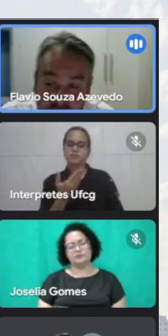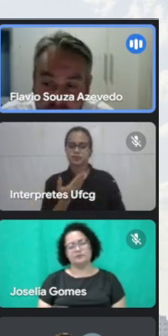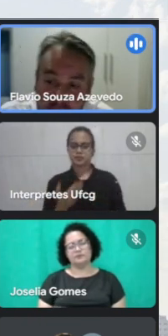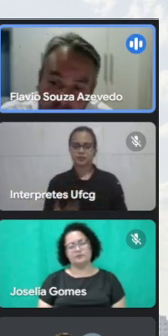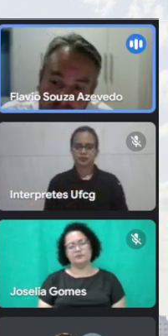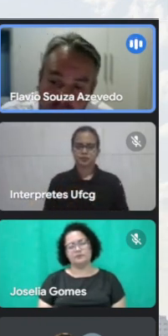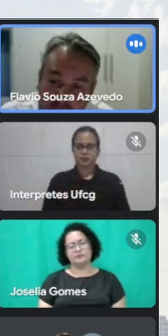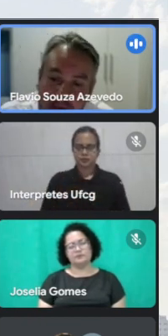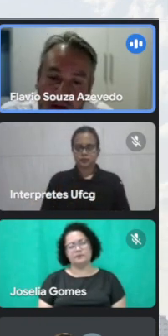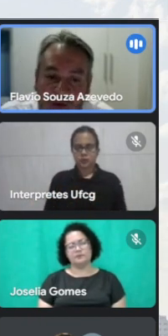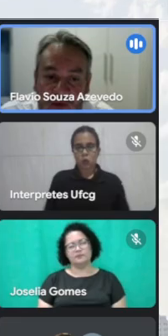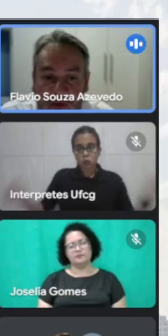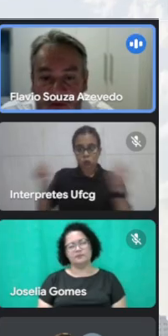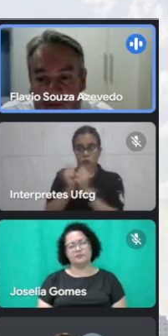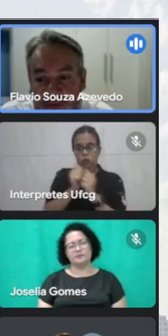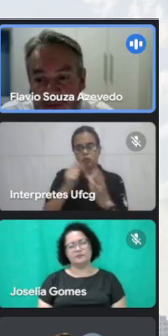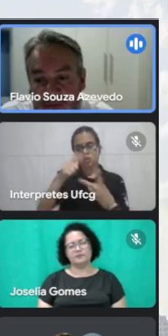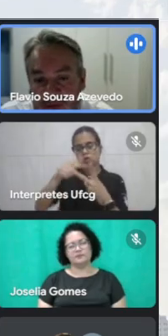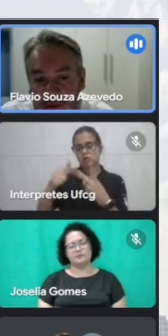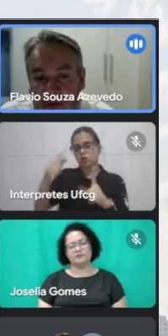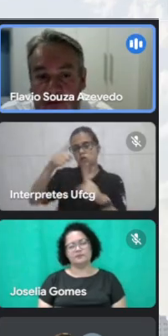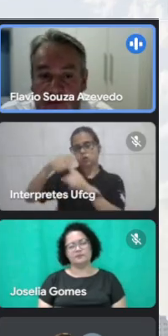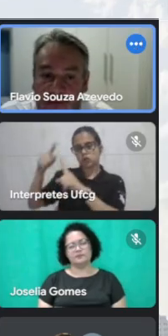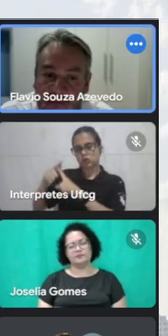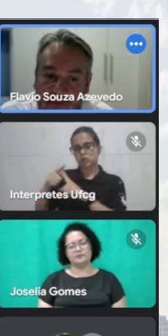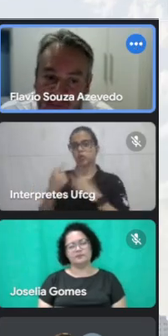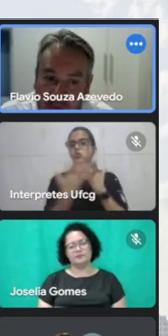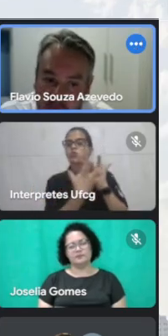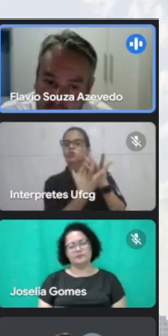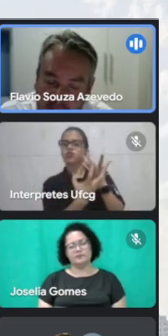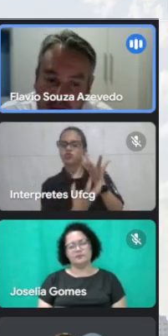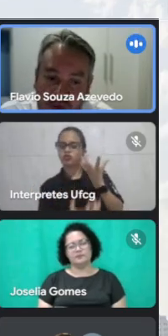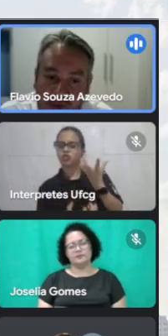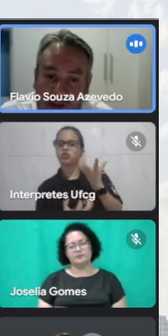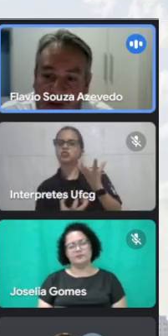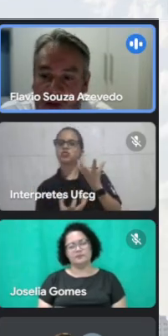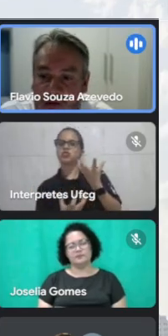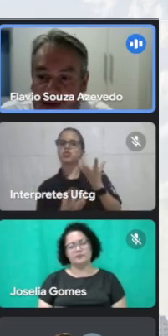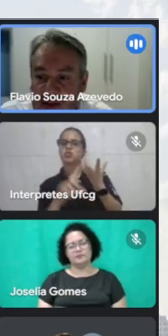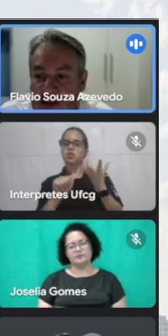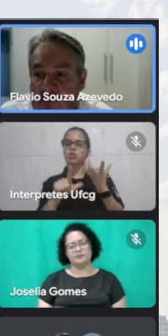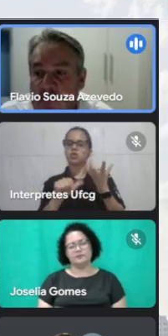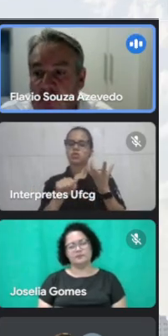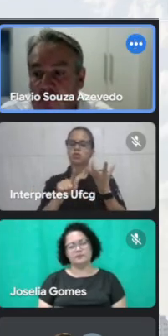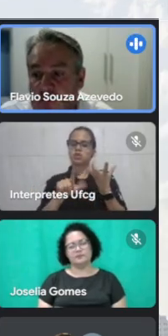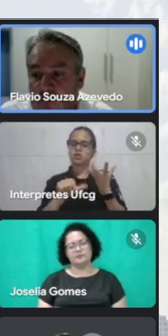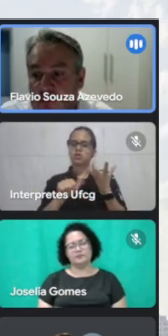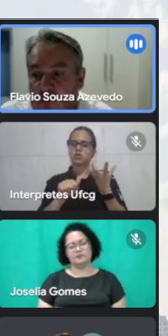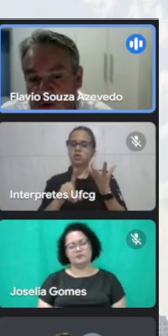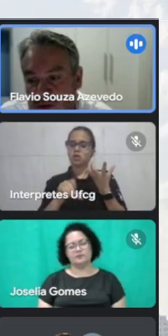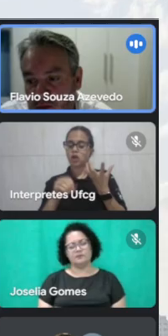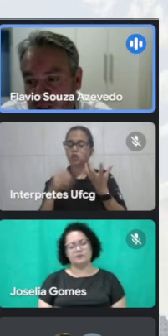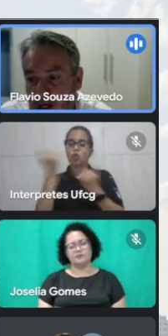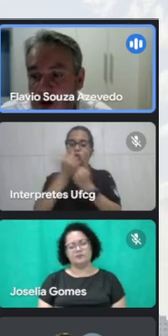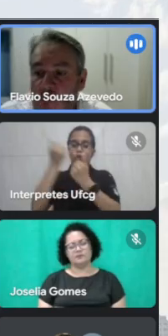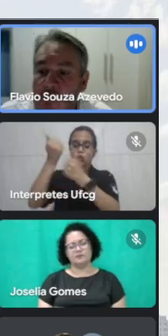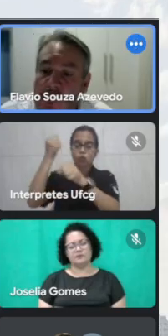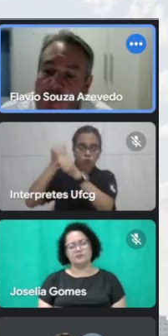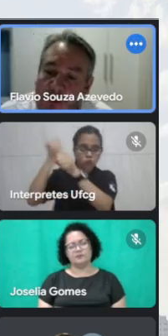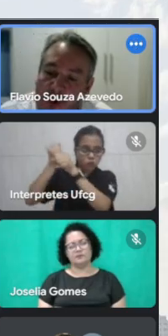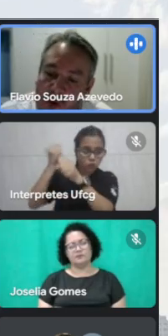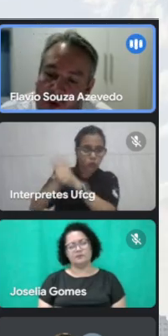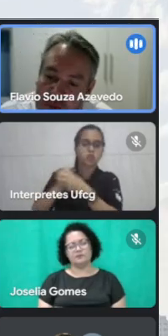a junção de 2 tipos, né, um filtro, o alagado construído de superfície livre, com um filtro